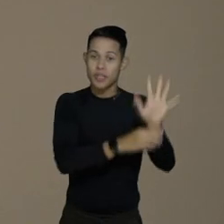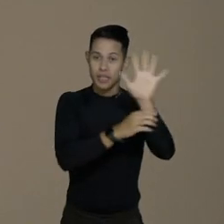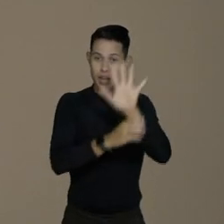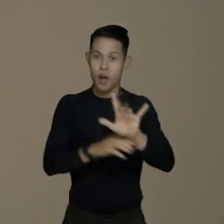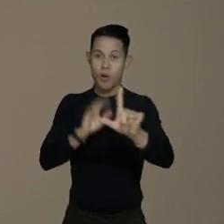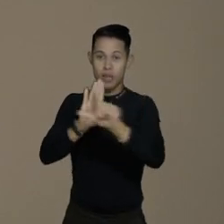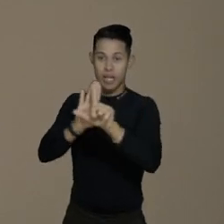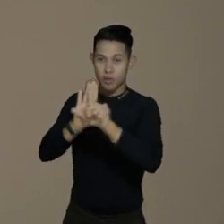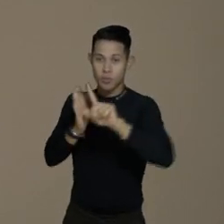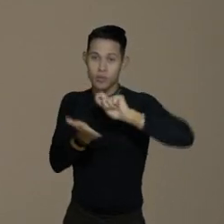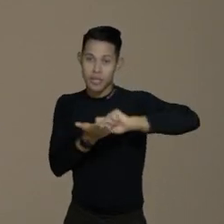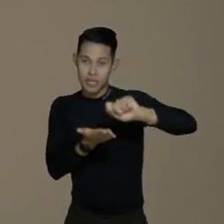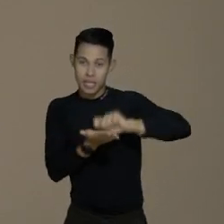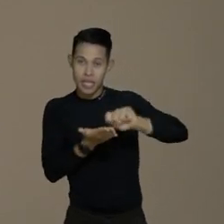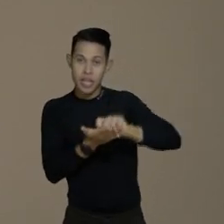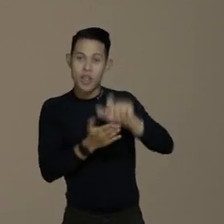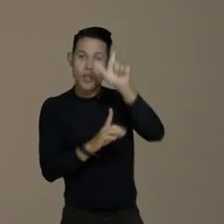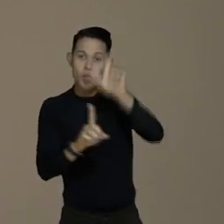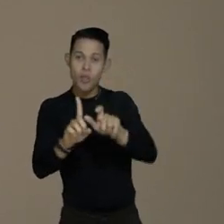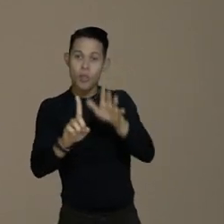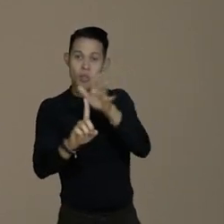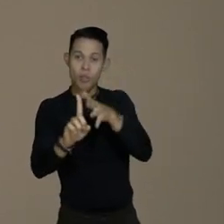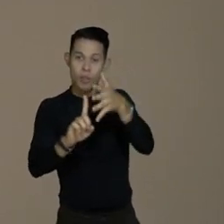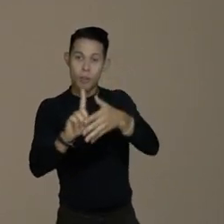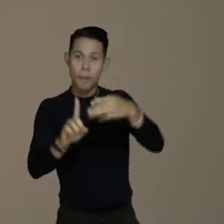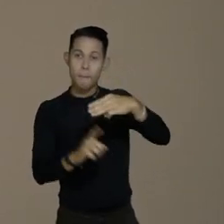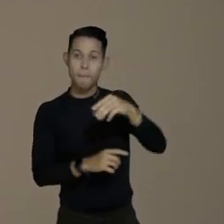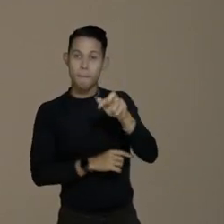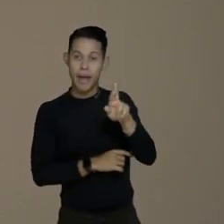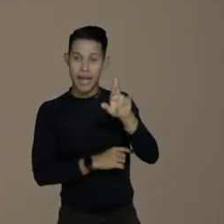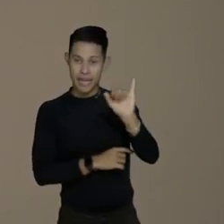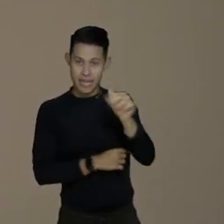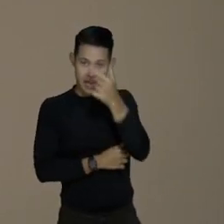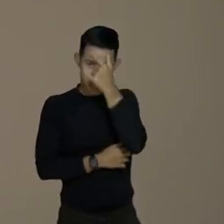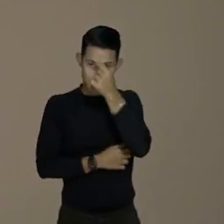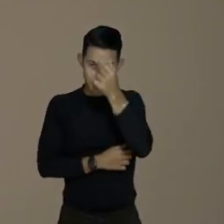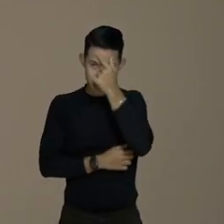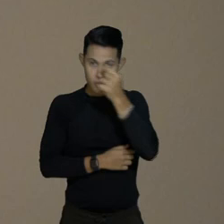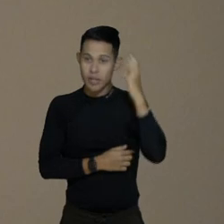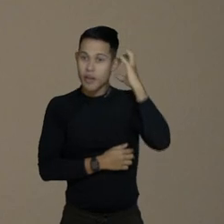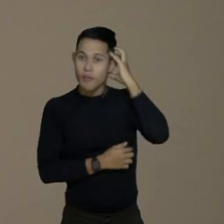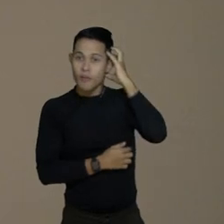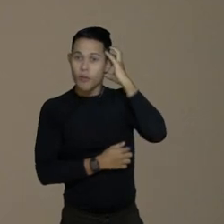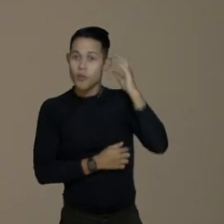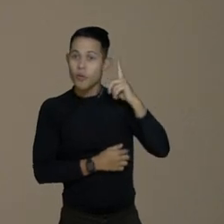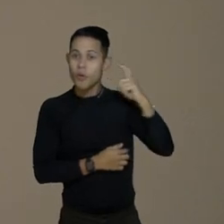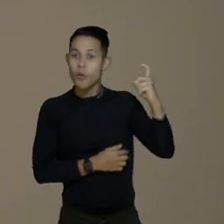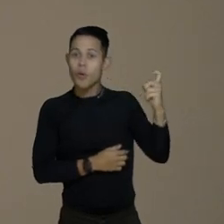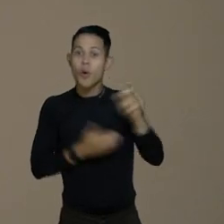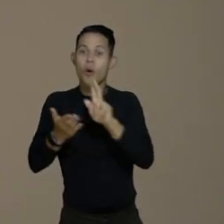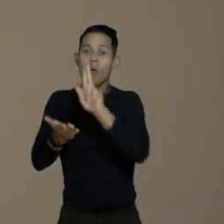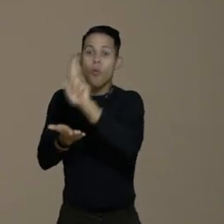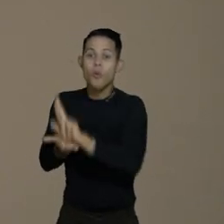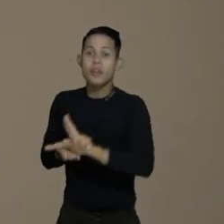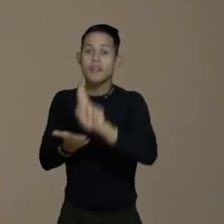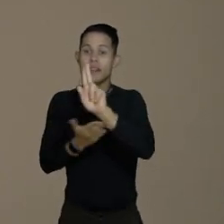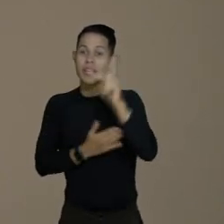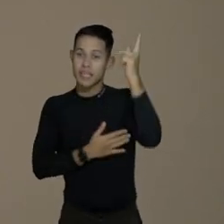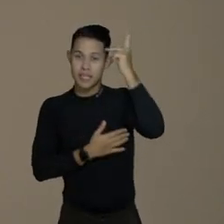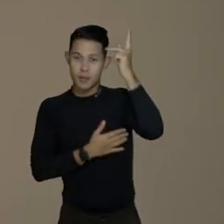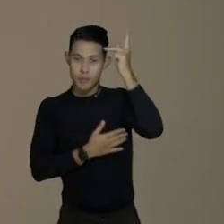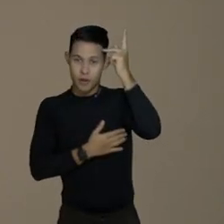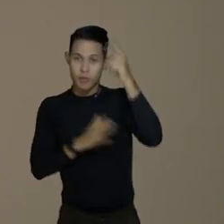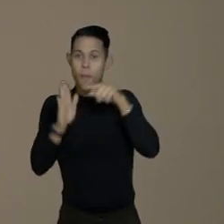Maria Ângela Nogueira Nico Maria é graduada em fonoaudiologia pela Universidade de São Paulo pesquisadora do